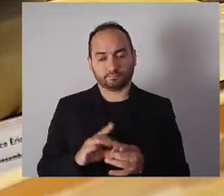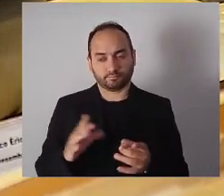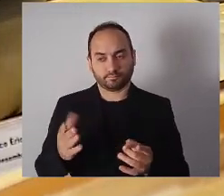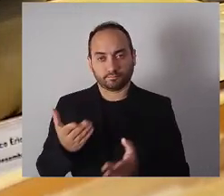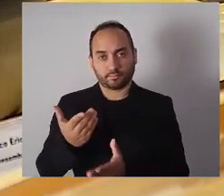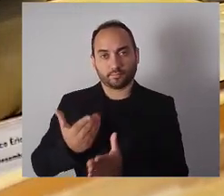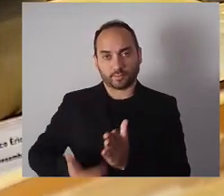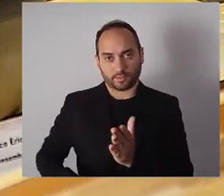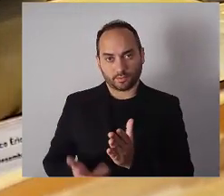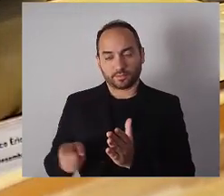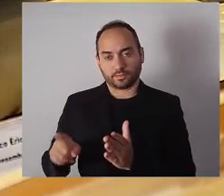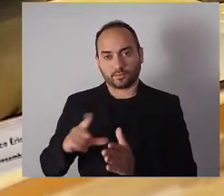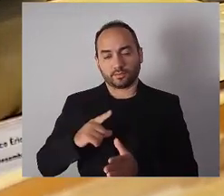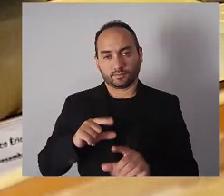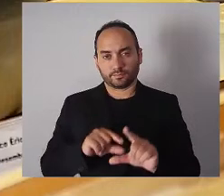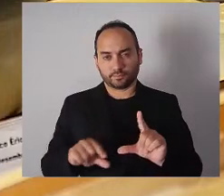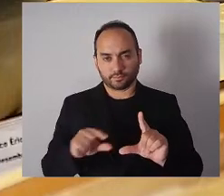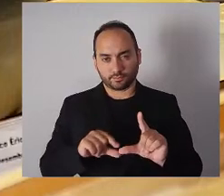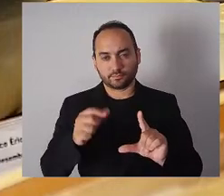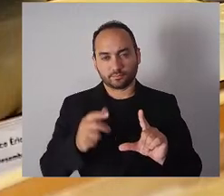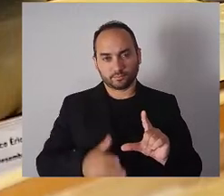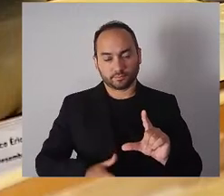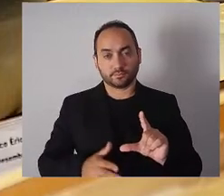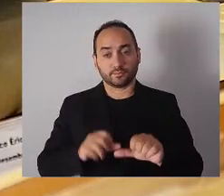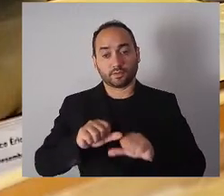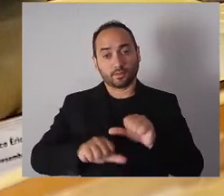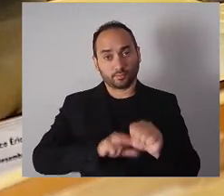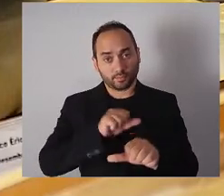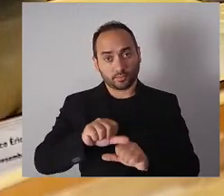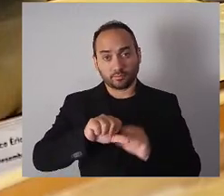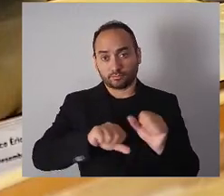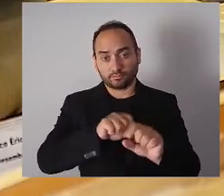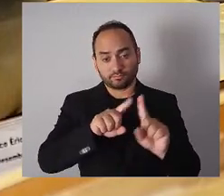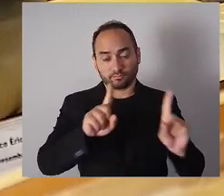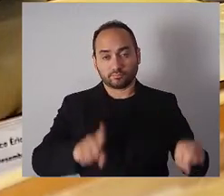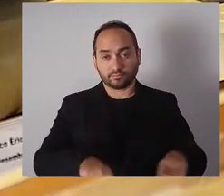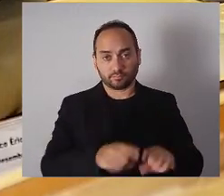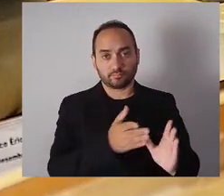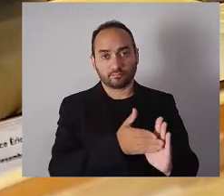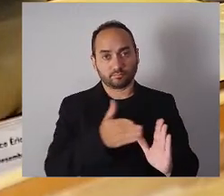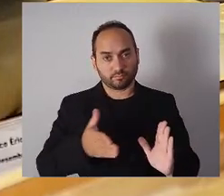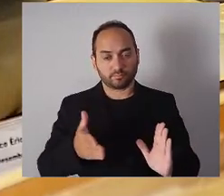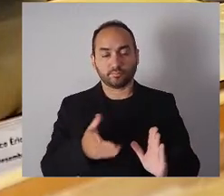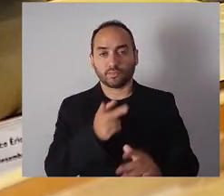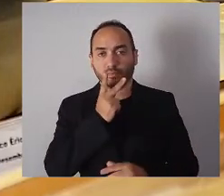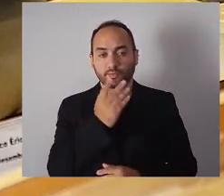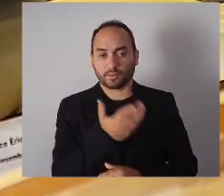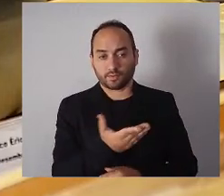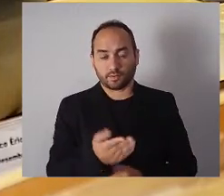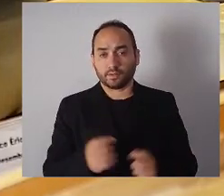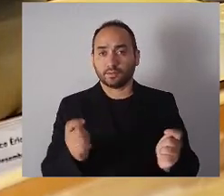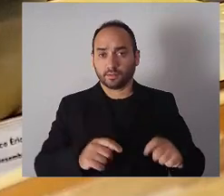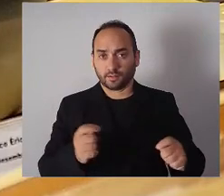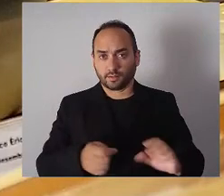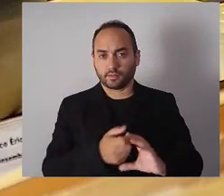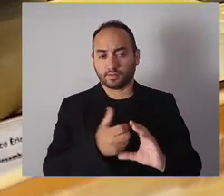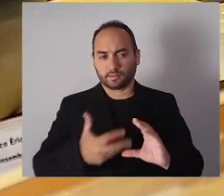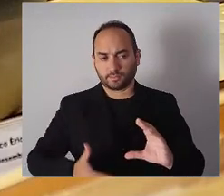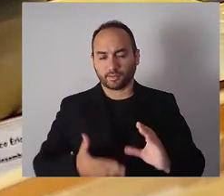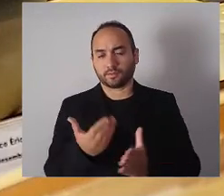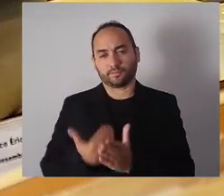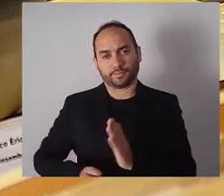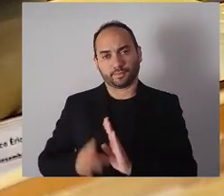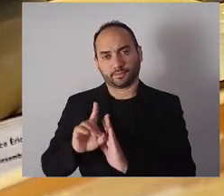a destituição do estatuto da legenda se assemelha à mudança substancial do programa partidário, o que é suficiente para configurar a justa causa